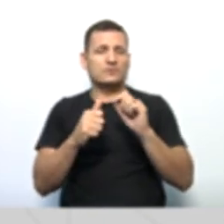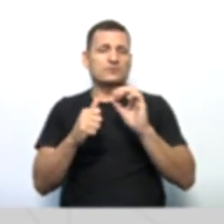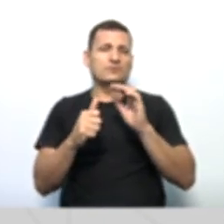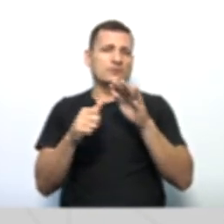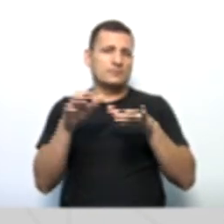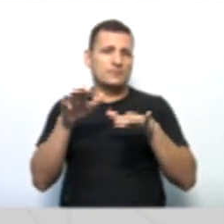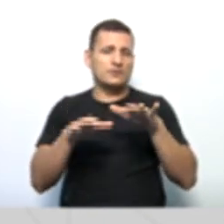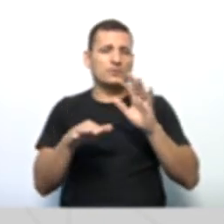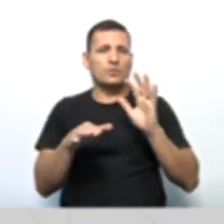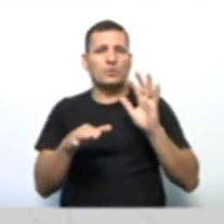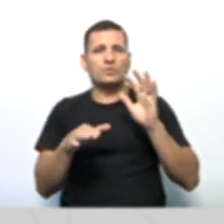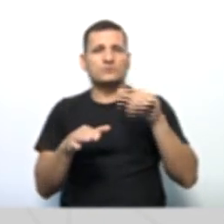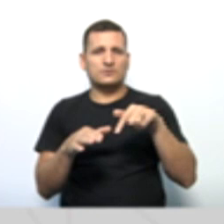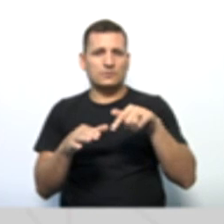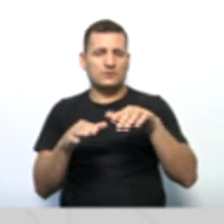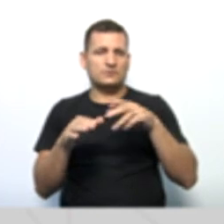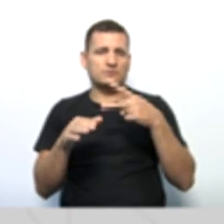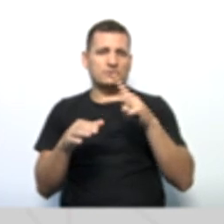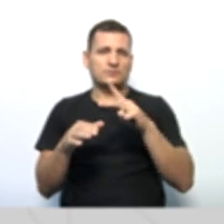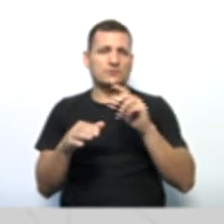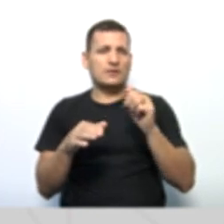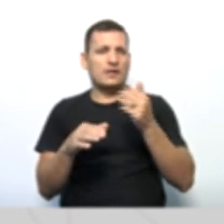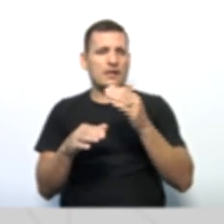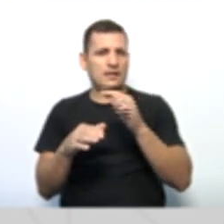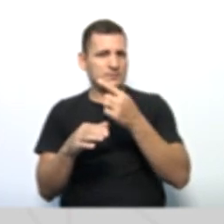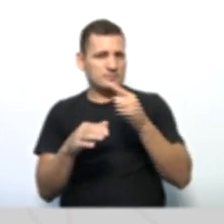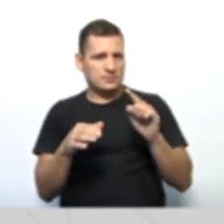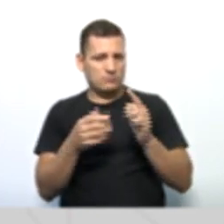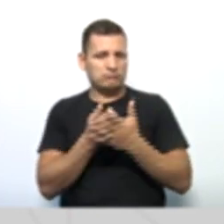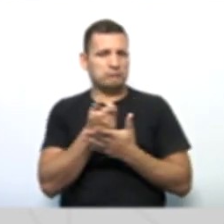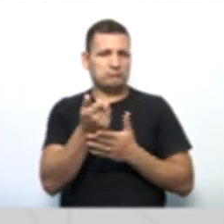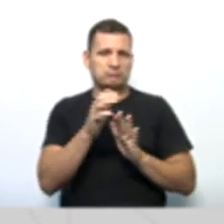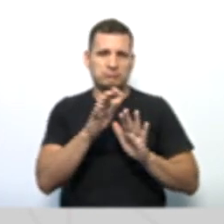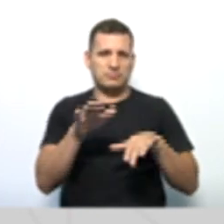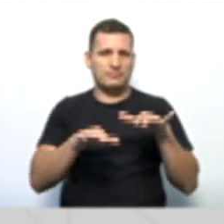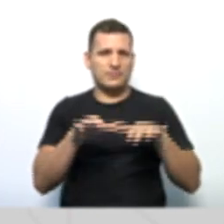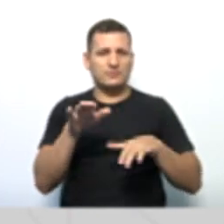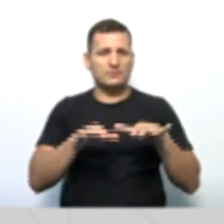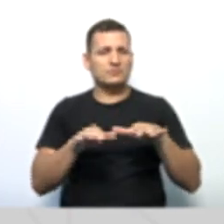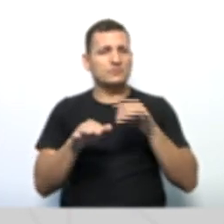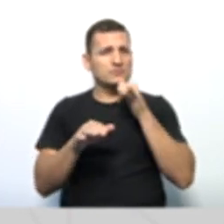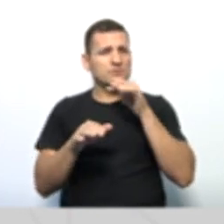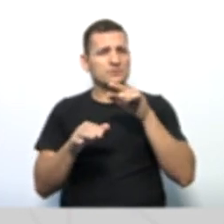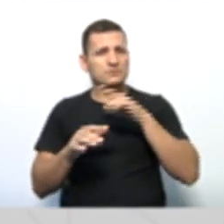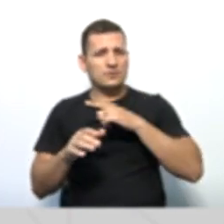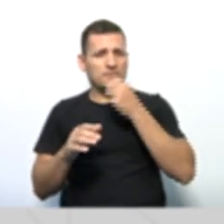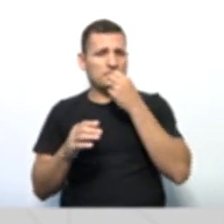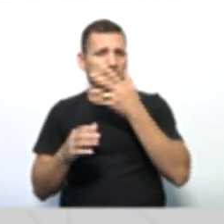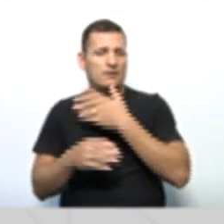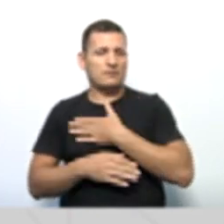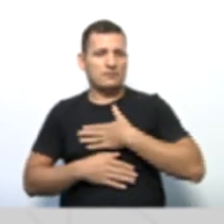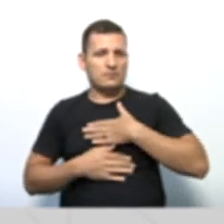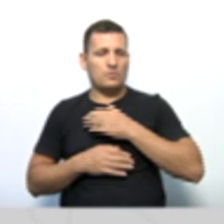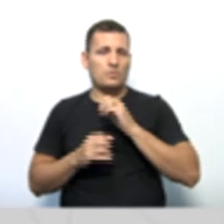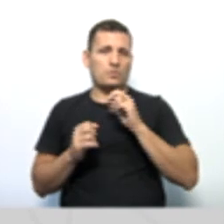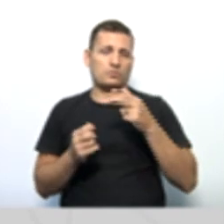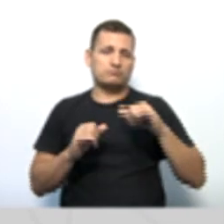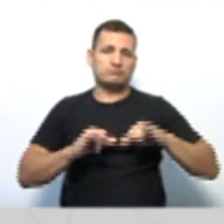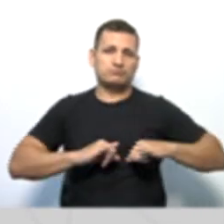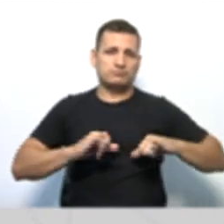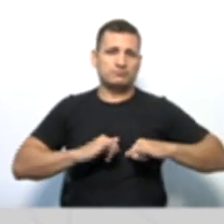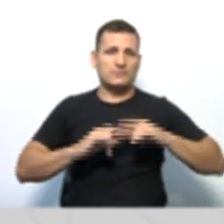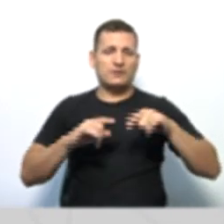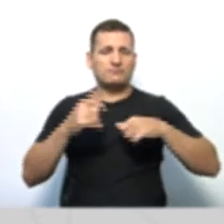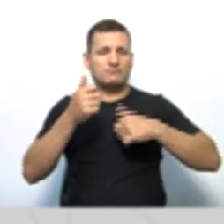de sua ação, se essas promoverem bem-estar ou sofrimento. Ou seja, é uma